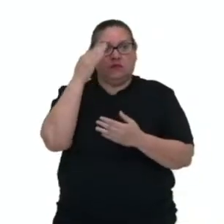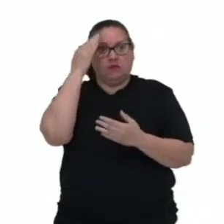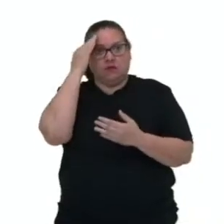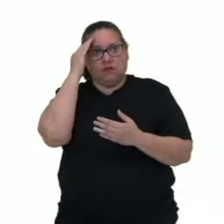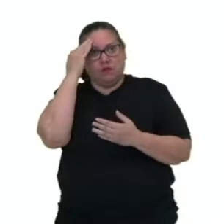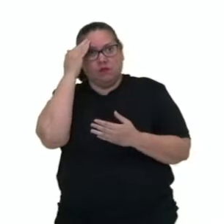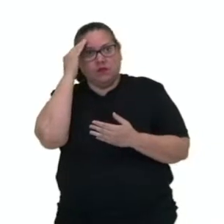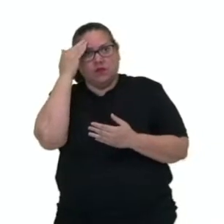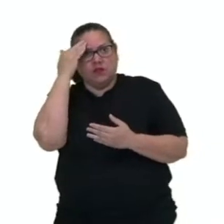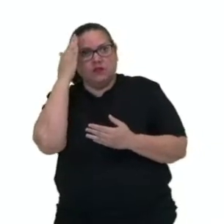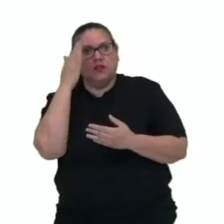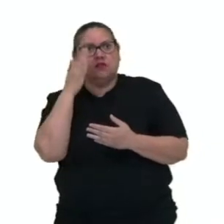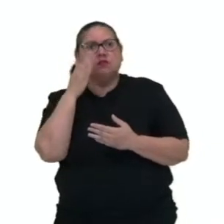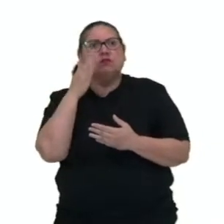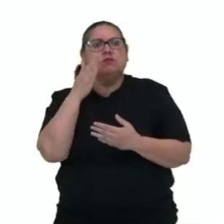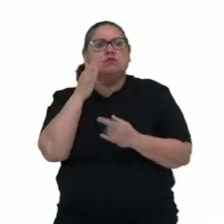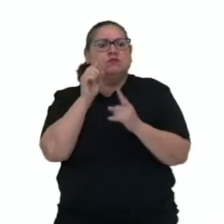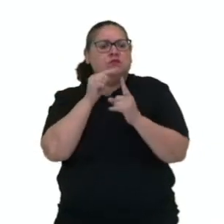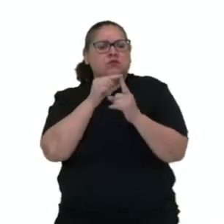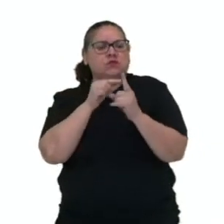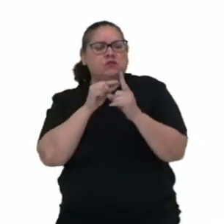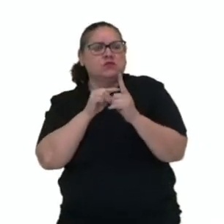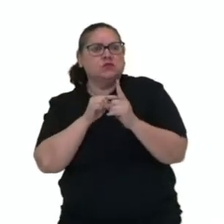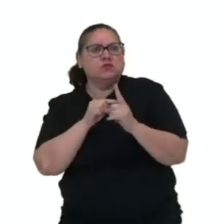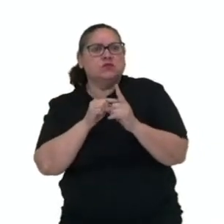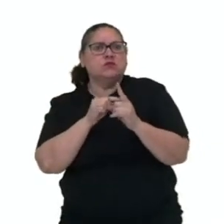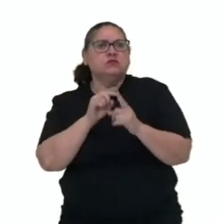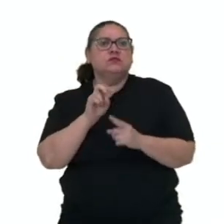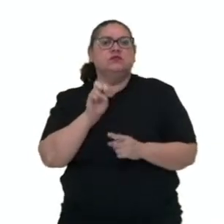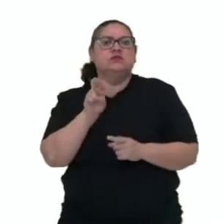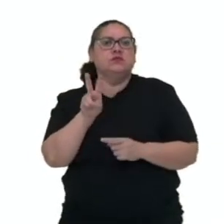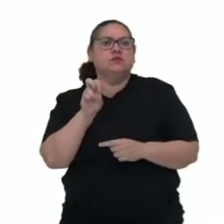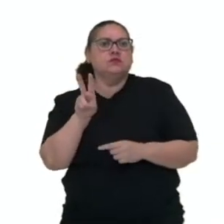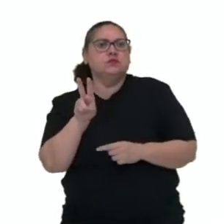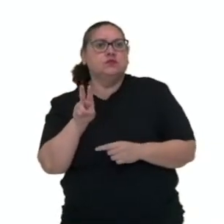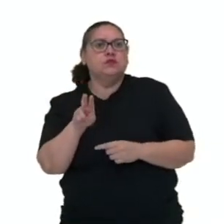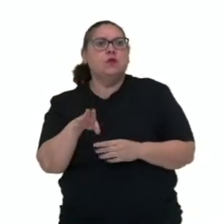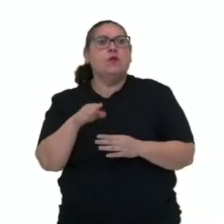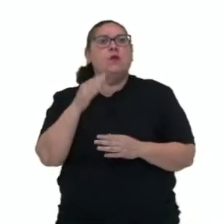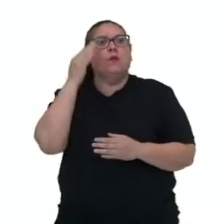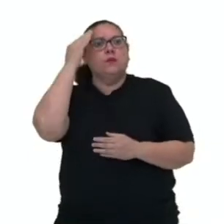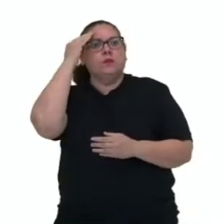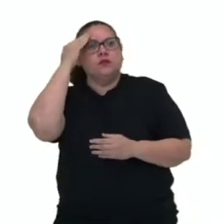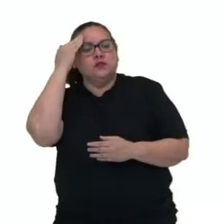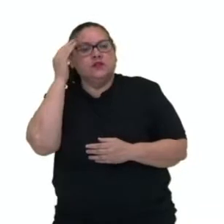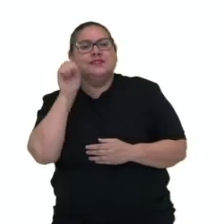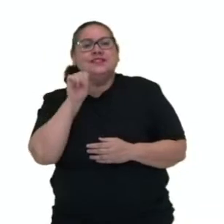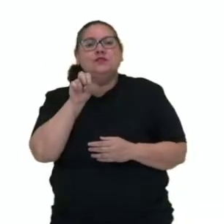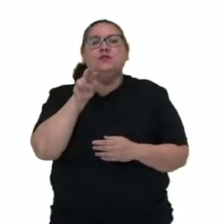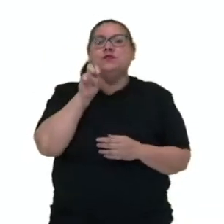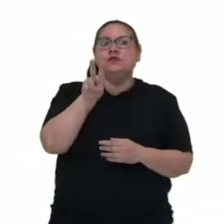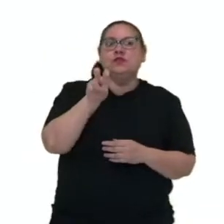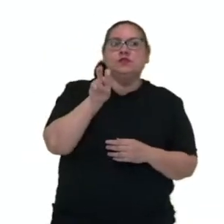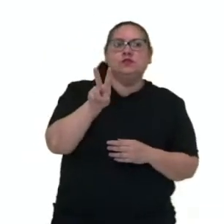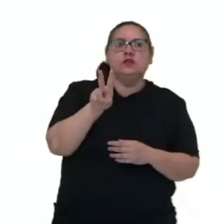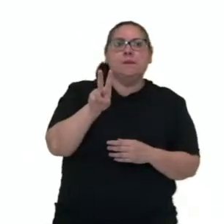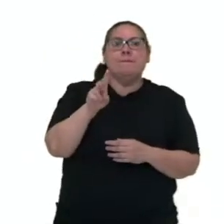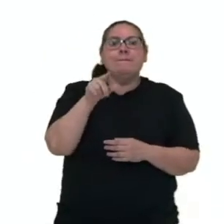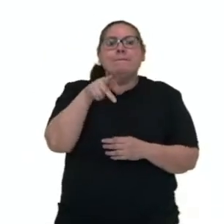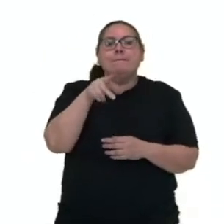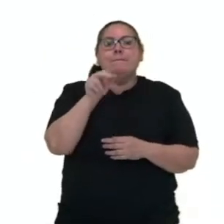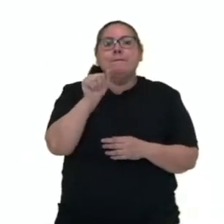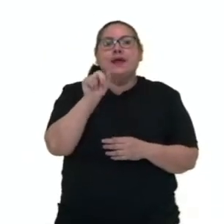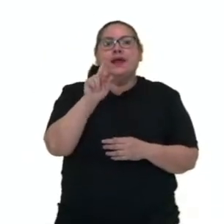vamos compreender as características dos vírus. Compreender que os vírus são